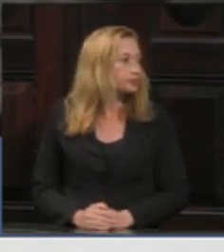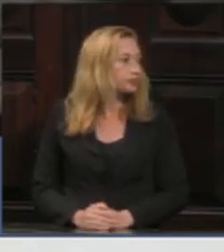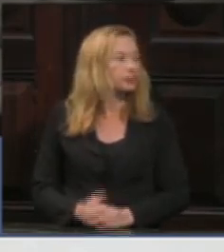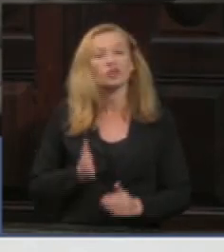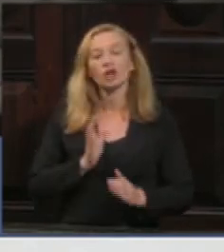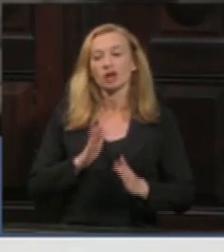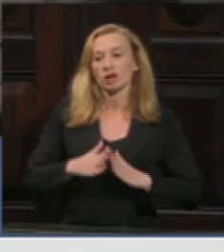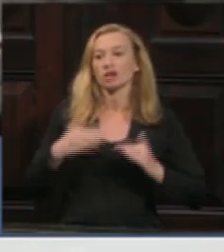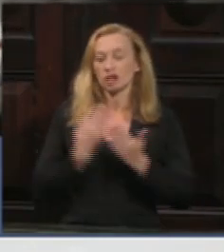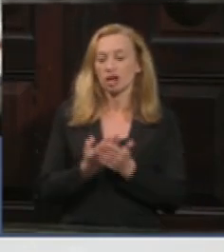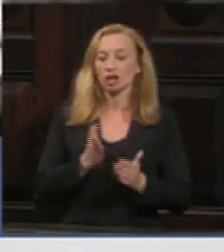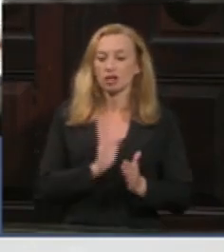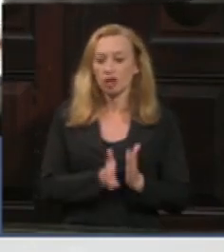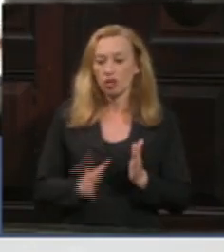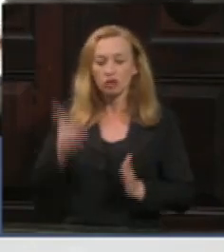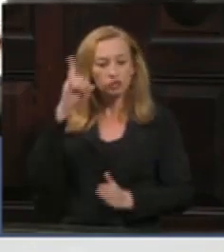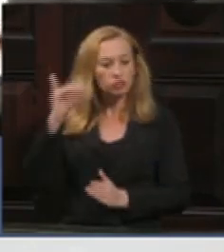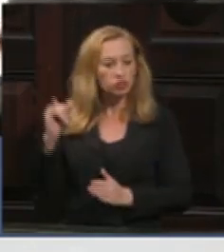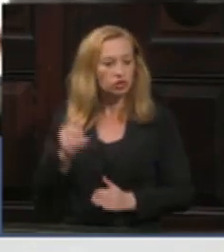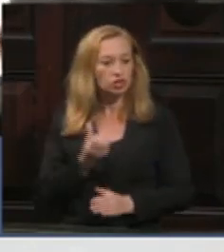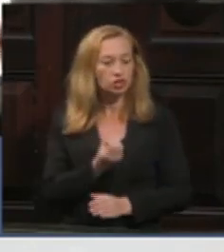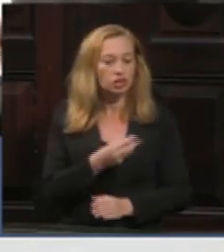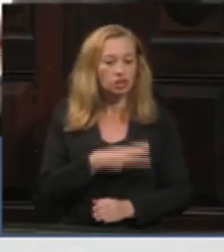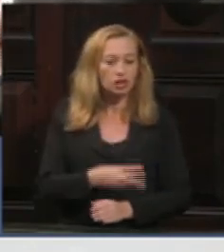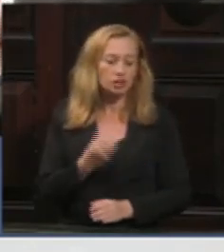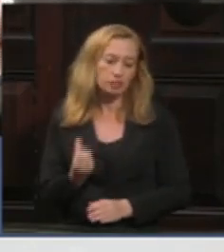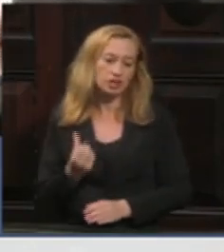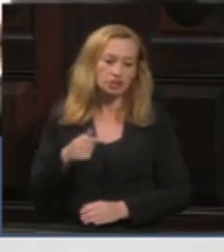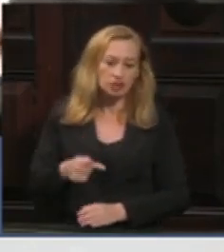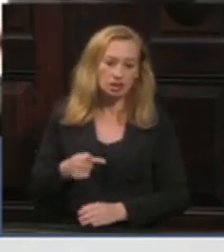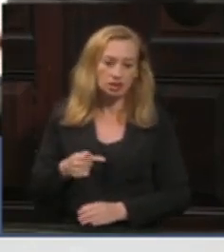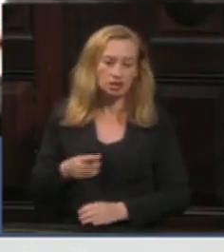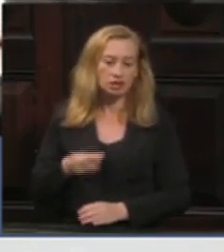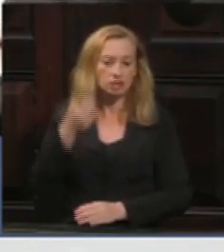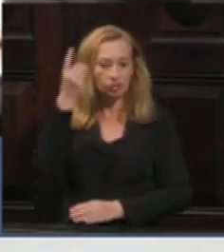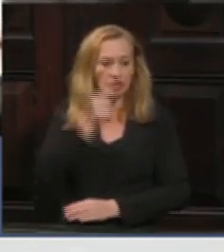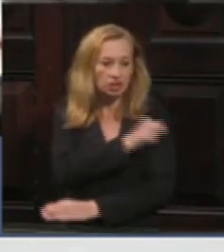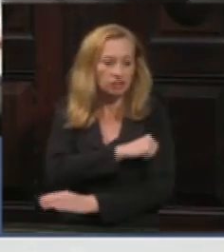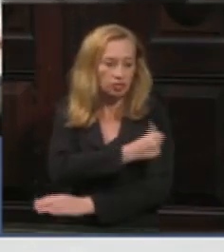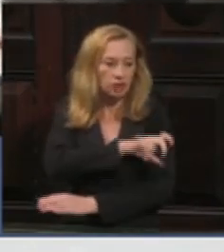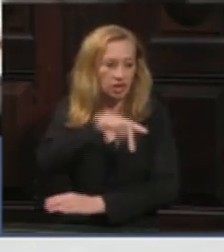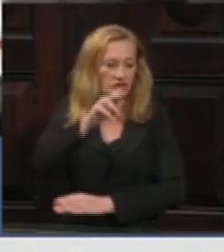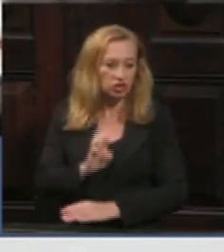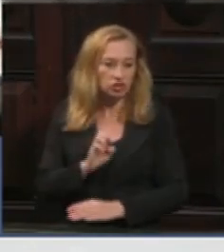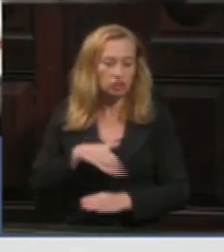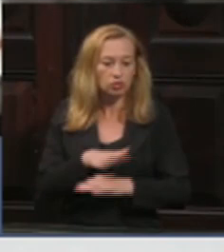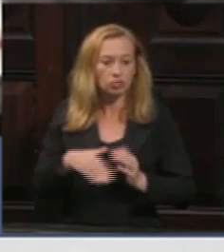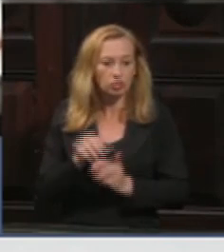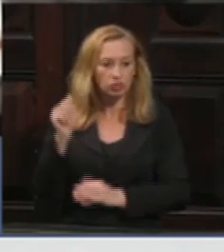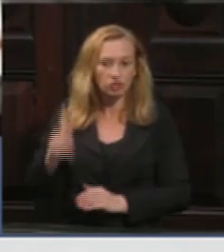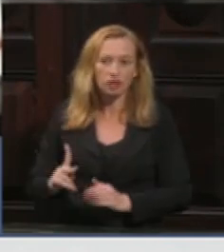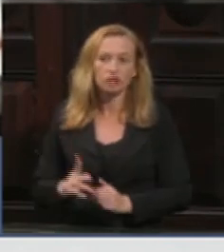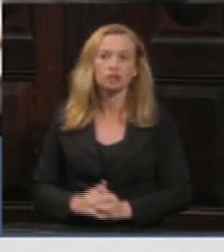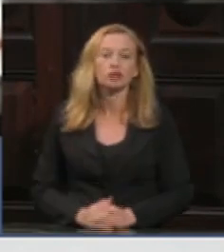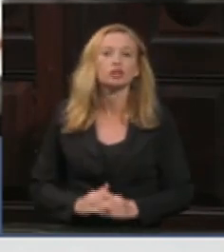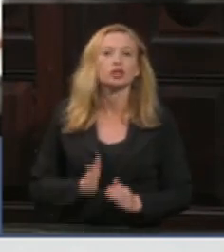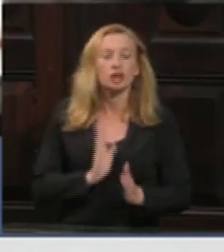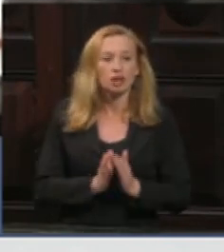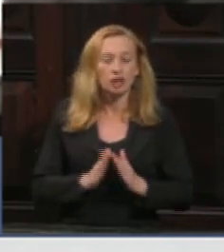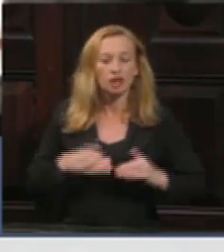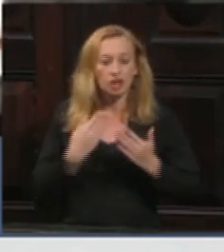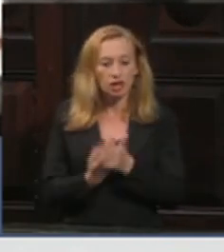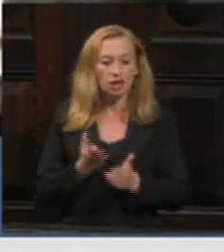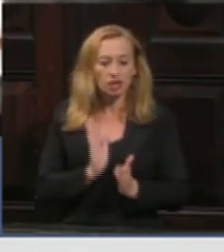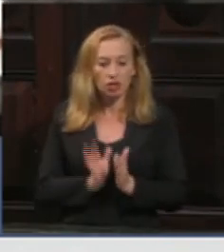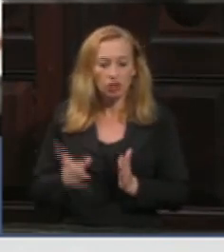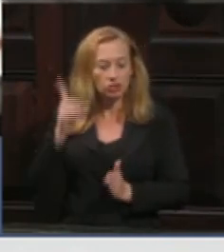Requer a inclusão na ordem do dia do PL 3367 de 2017, deputada enfermeira Rejane. Senhores que aprovam, eles estão aprovados. Requer a inclusão na